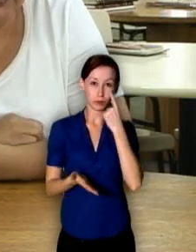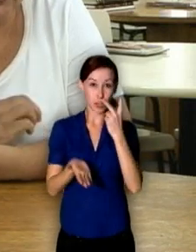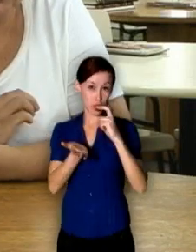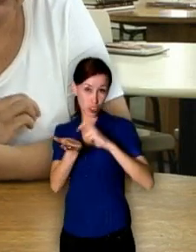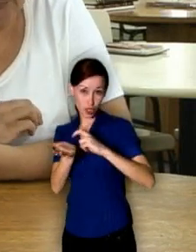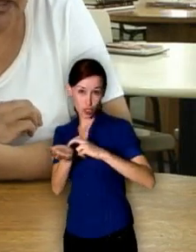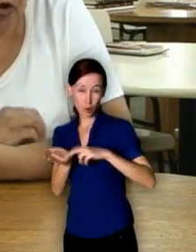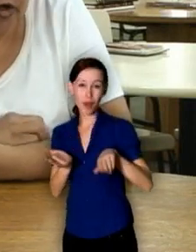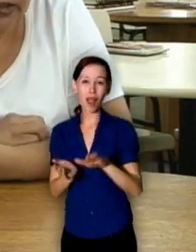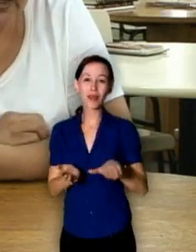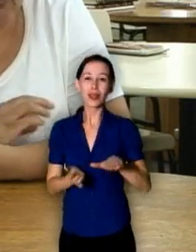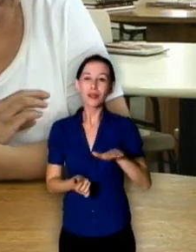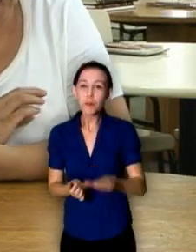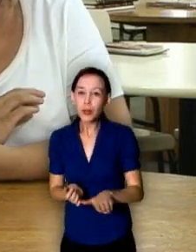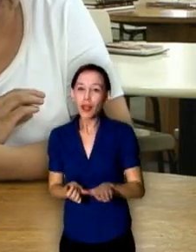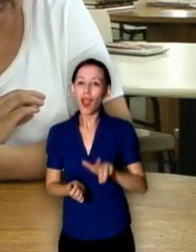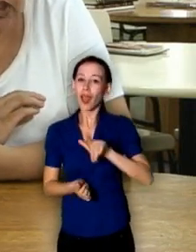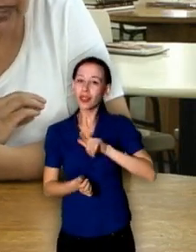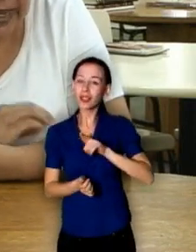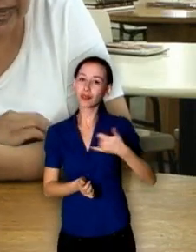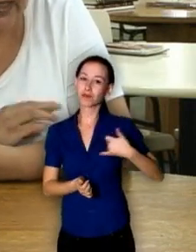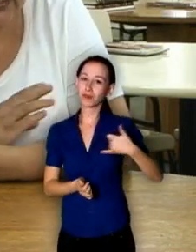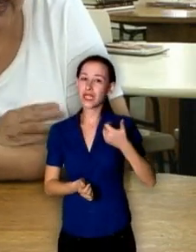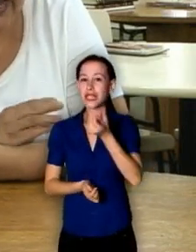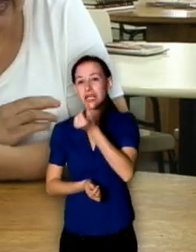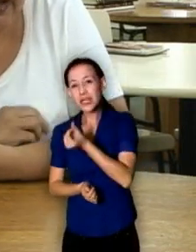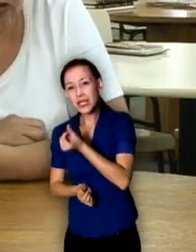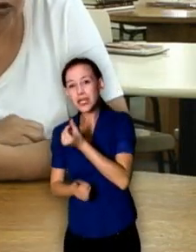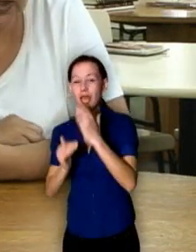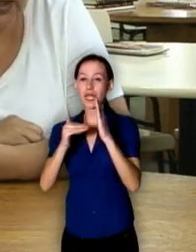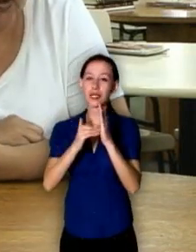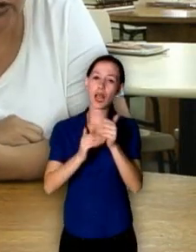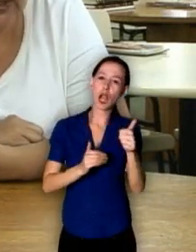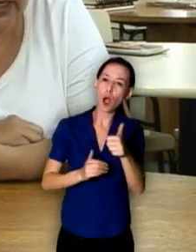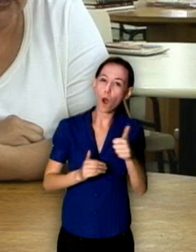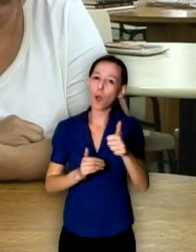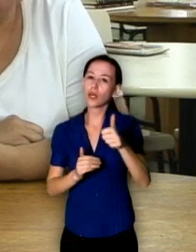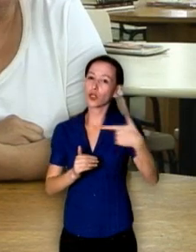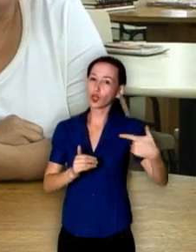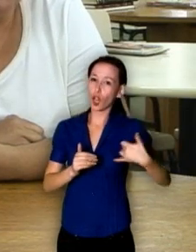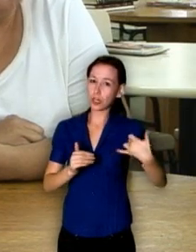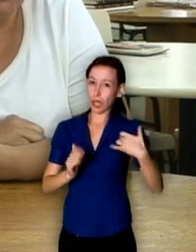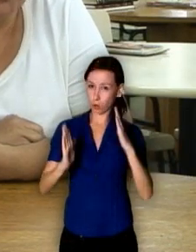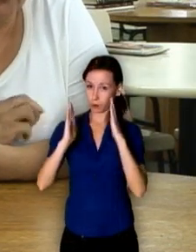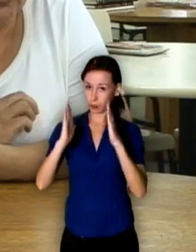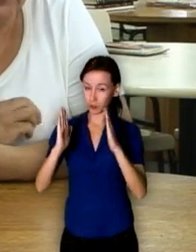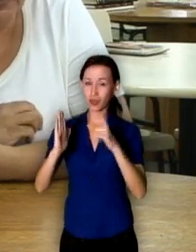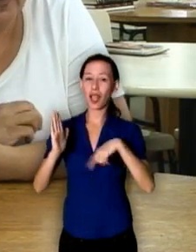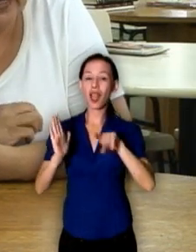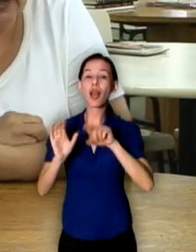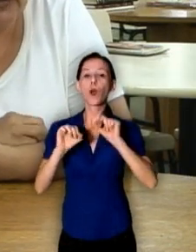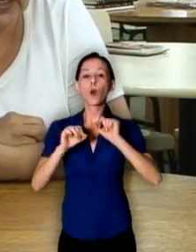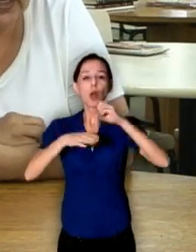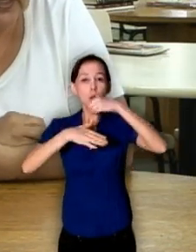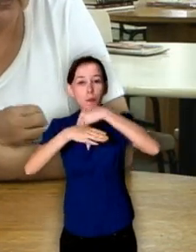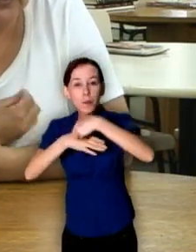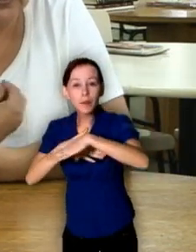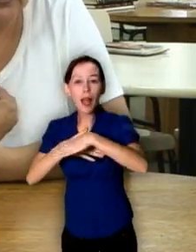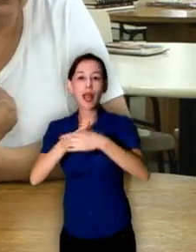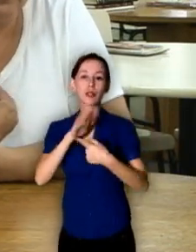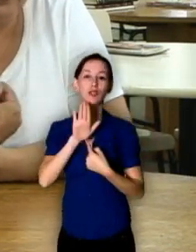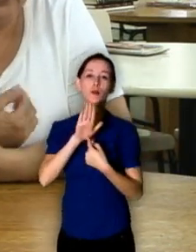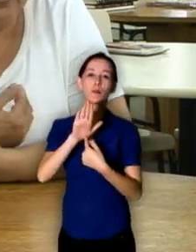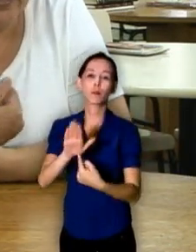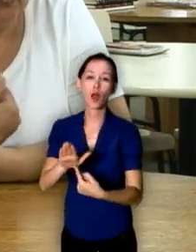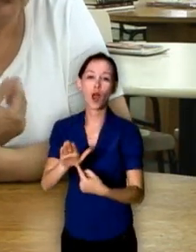manhã, que as crianças são menores, que são de 6 a 11, 12 anos, nós procuramos dar uma ênfase assim,